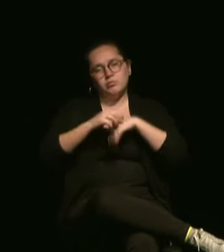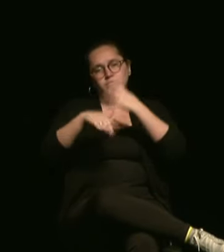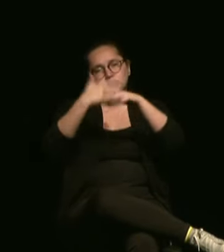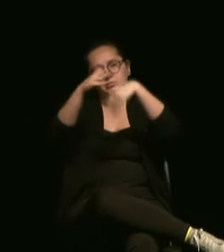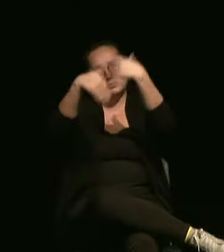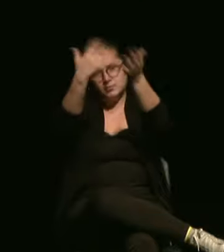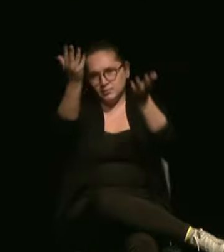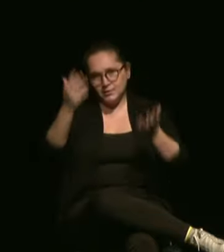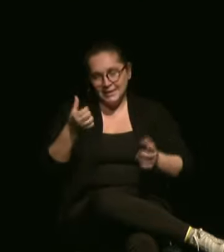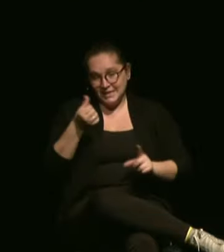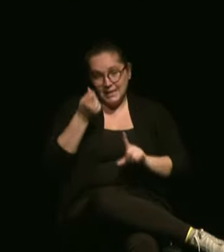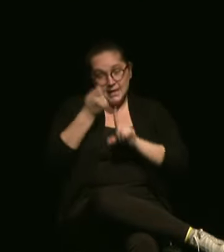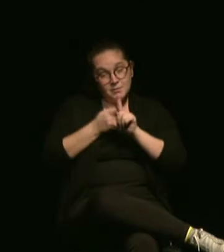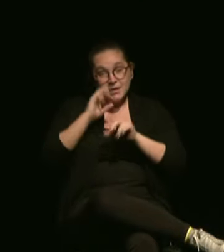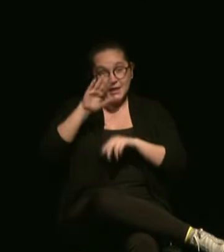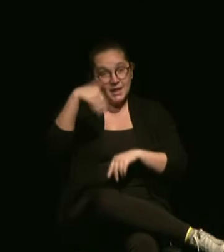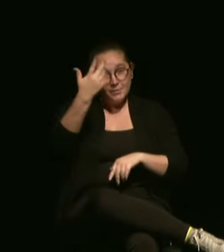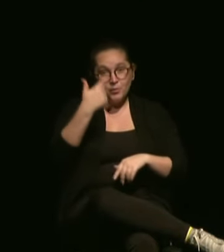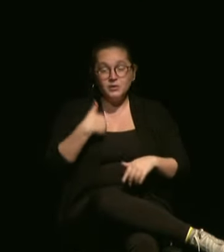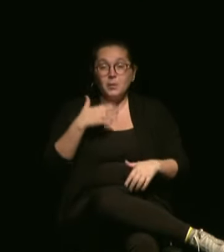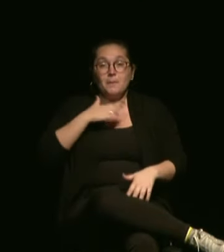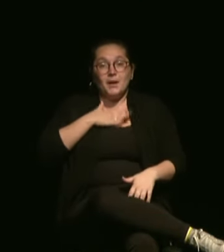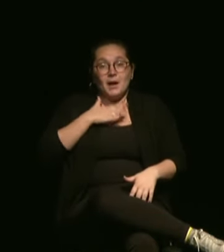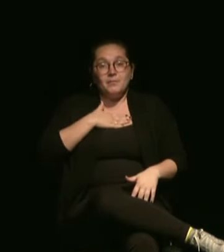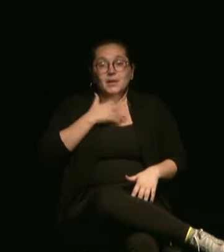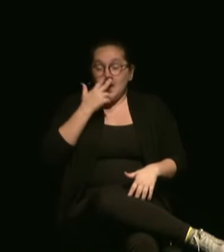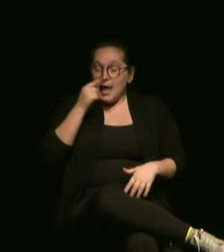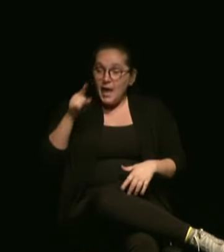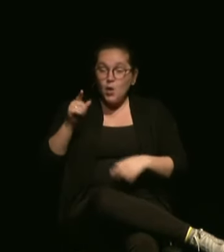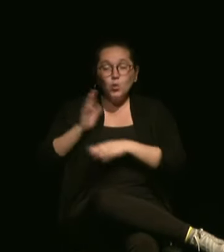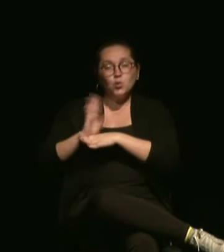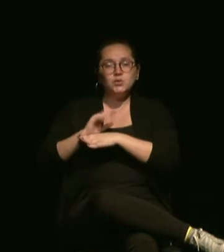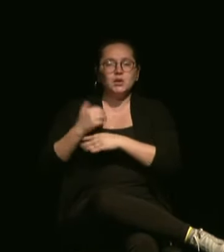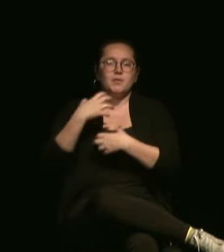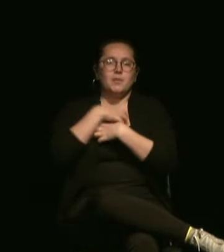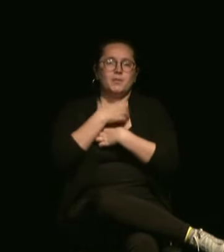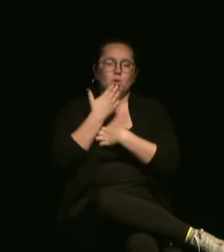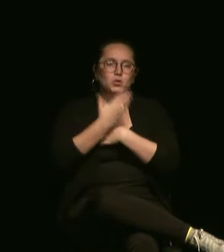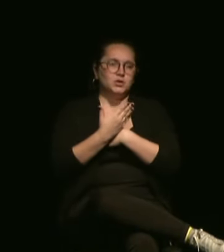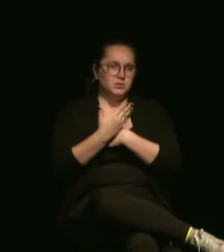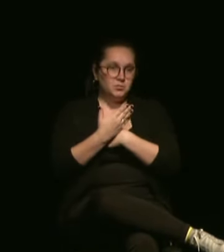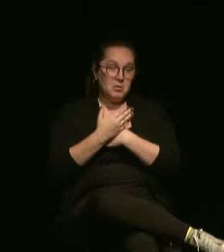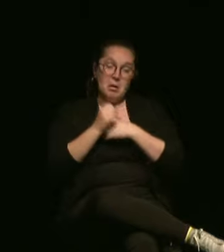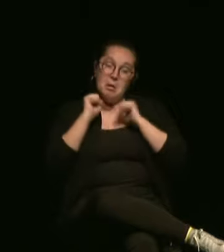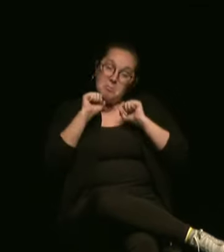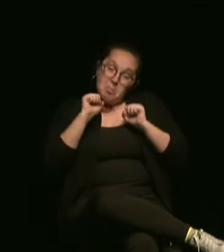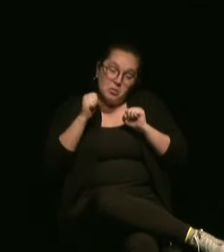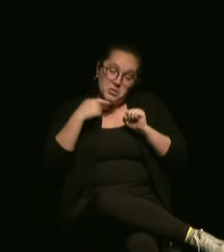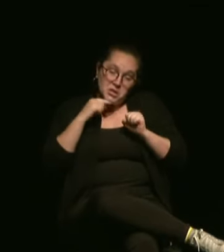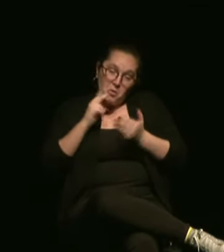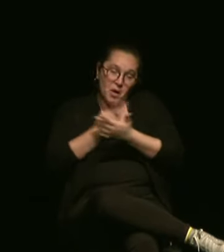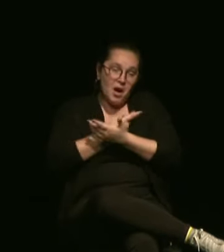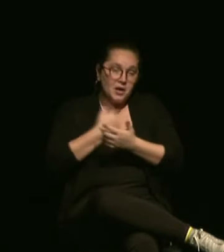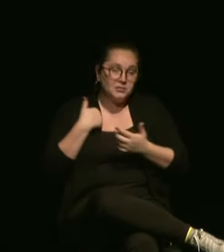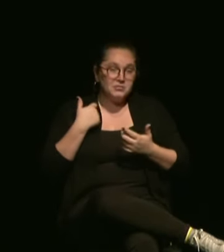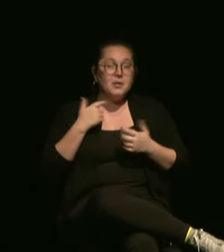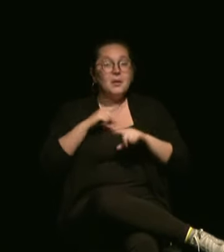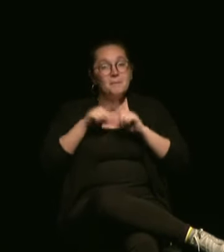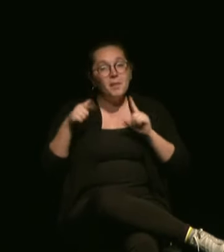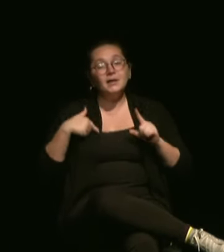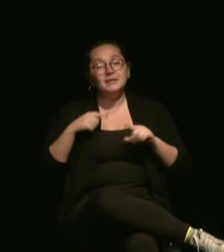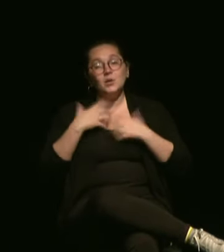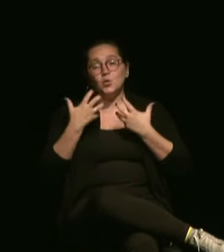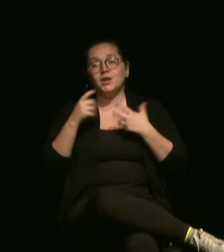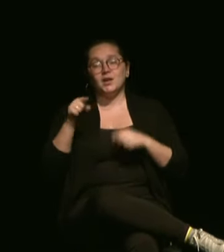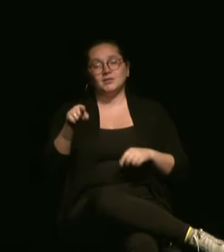truca 6 meses depois. Isso daí, para mim, é a morte do cinema que eu faço. Que é uma coisa, pode ser doentia, mas que para mim... Entende? Eu tinha dois